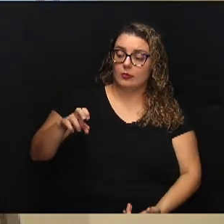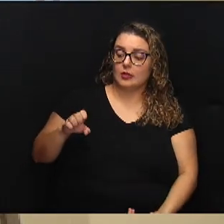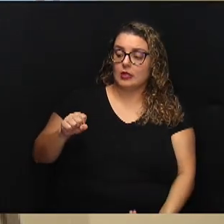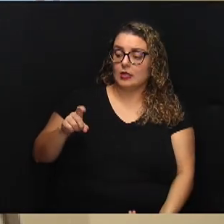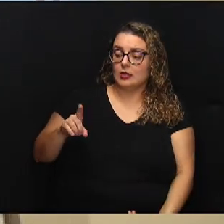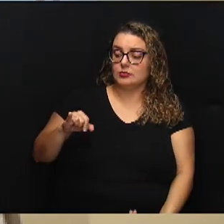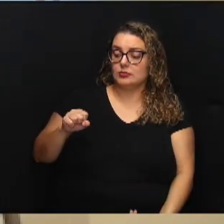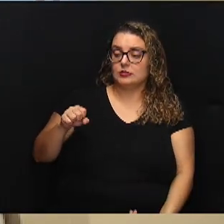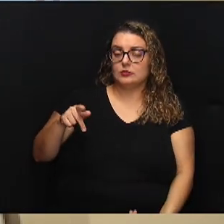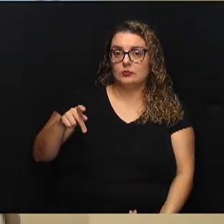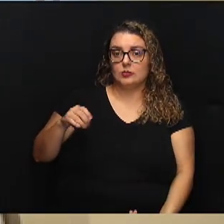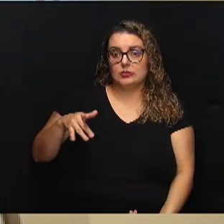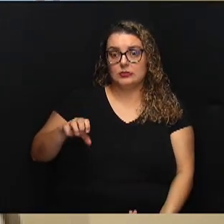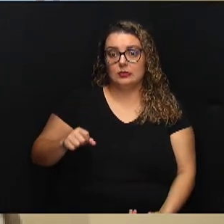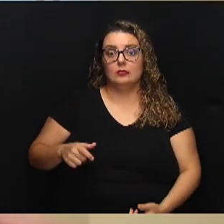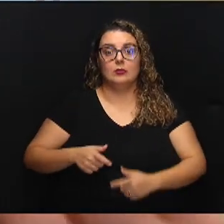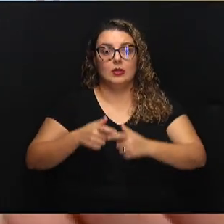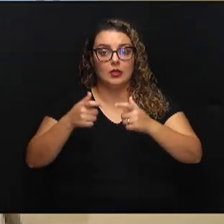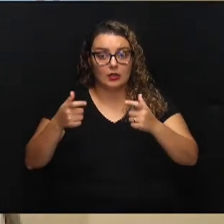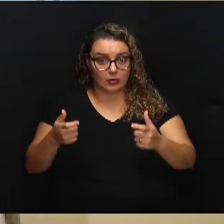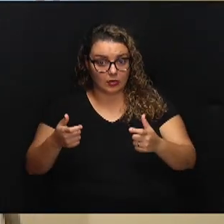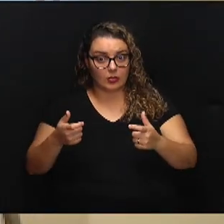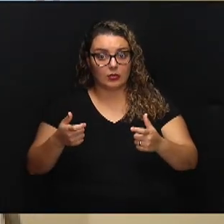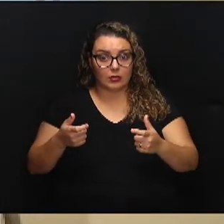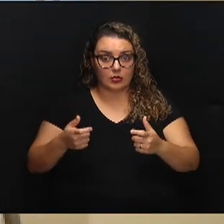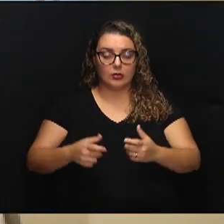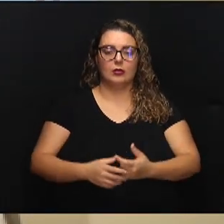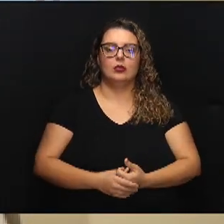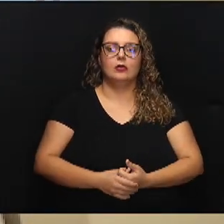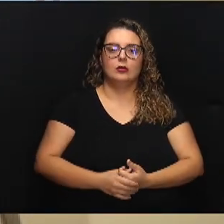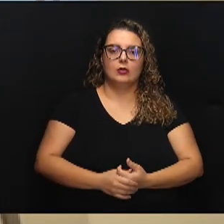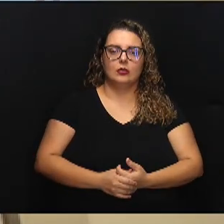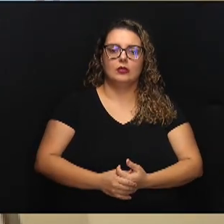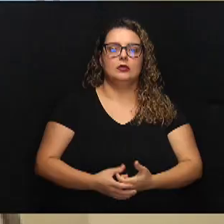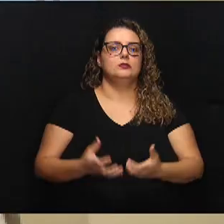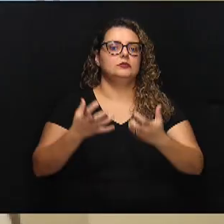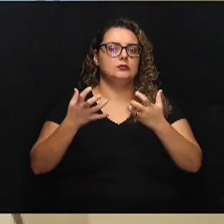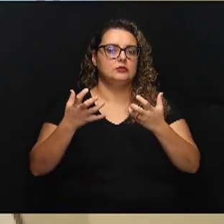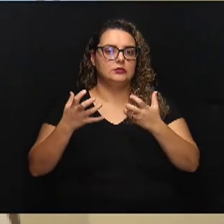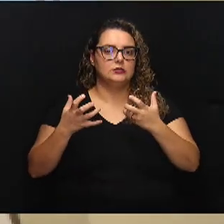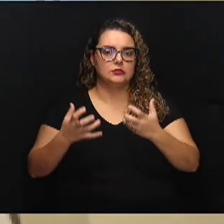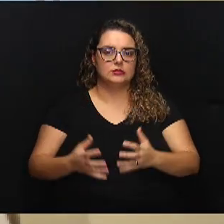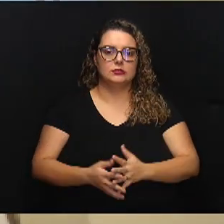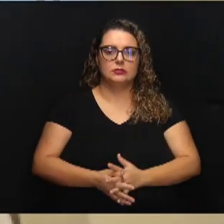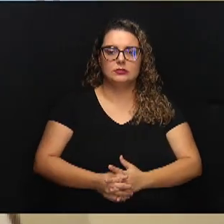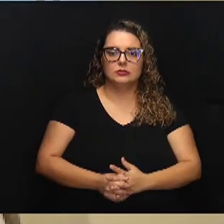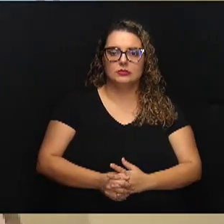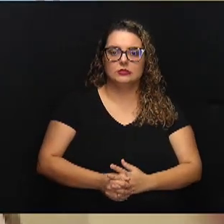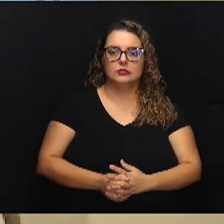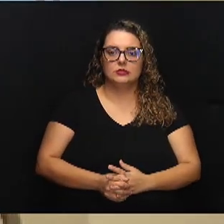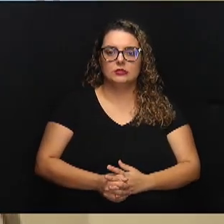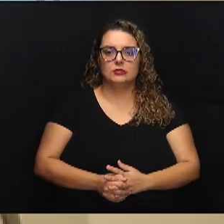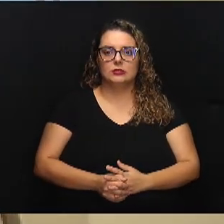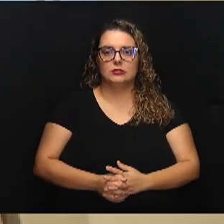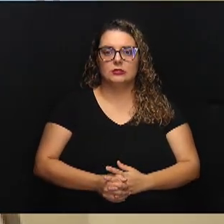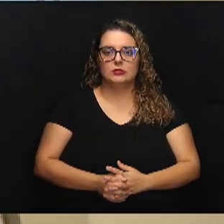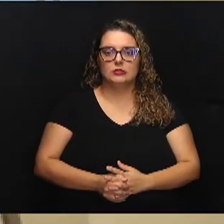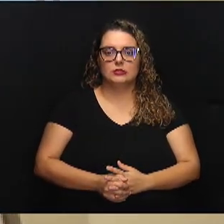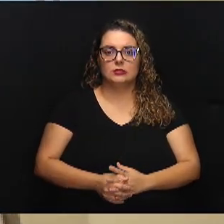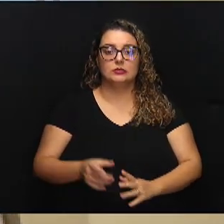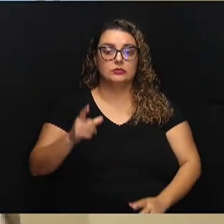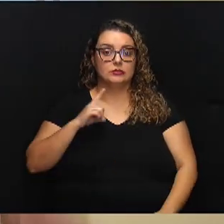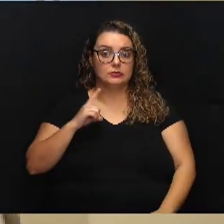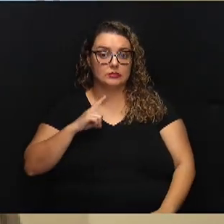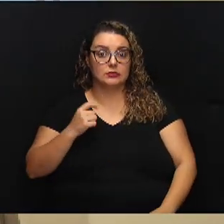genética maior, se ela gostaria de ter